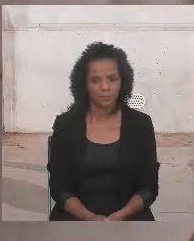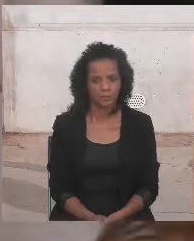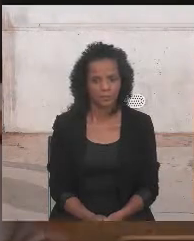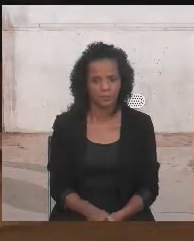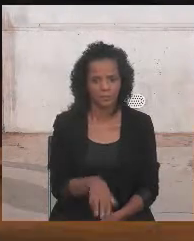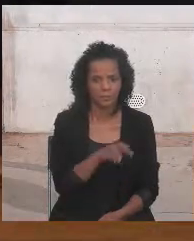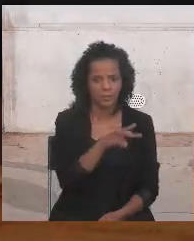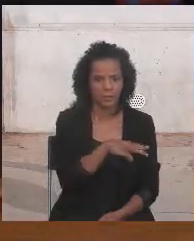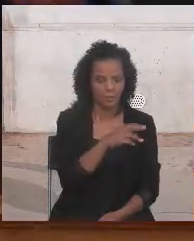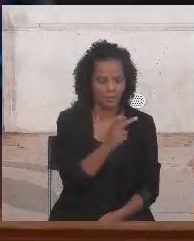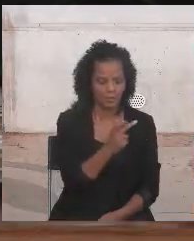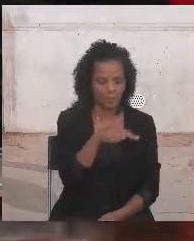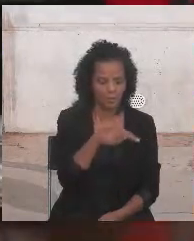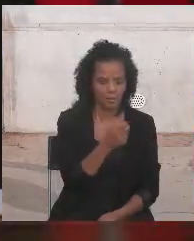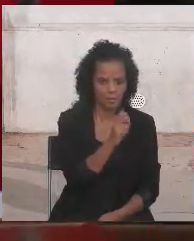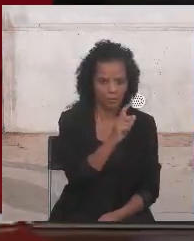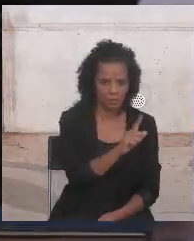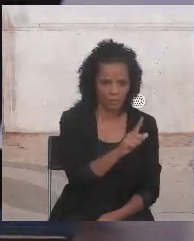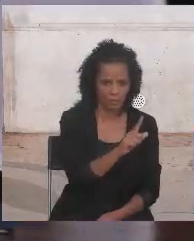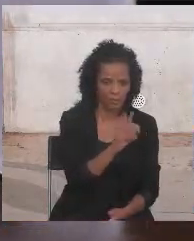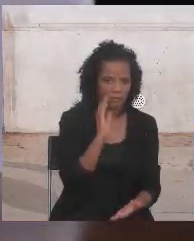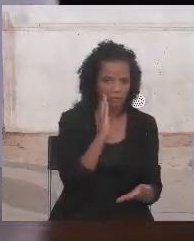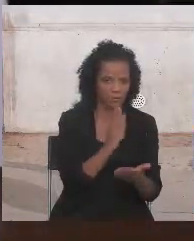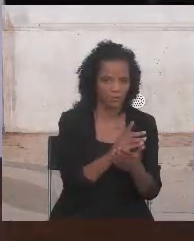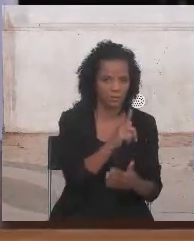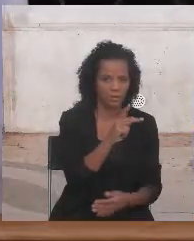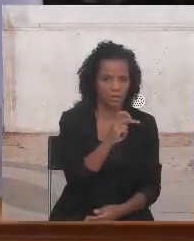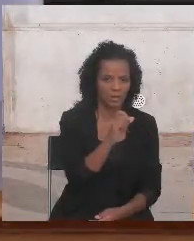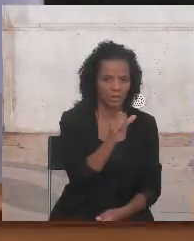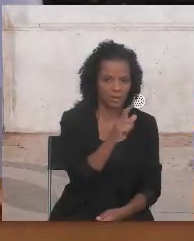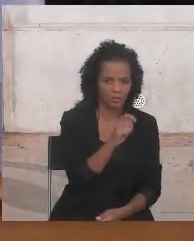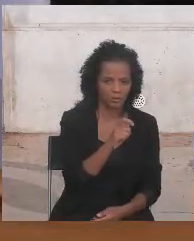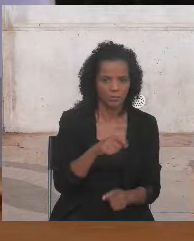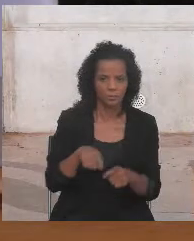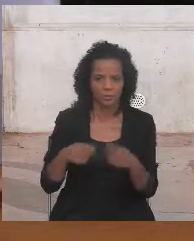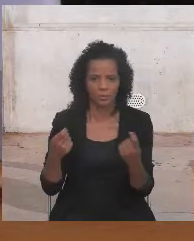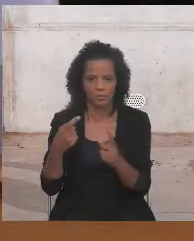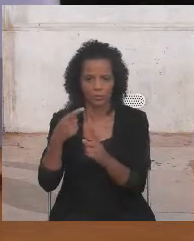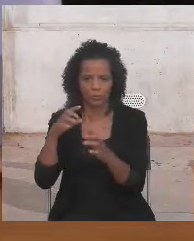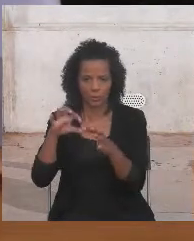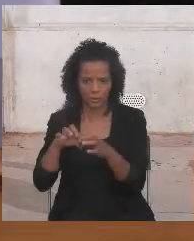Manuel Malheiro, Portugal, Nascimento, Laje, Coligação Mais Lisboa.